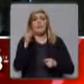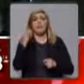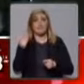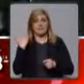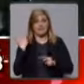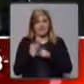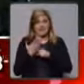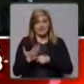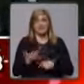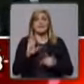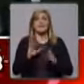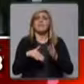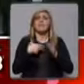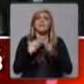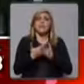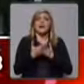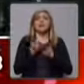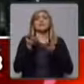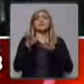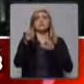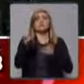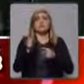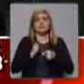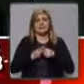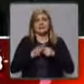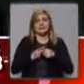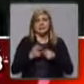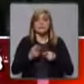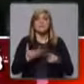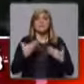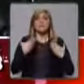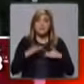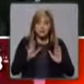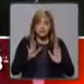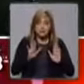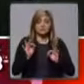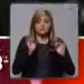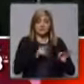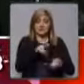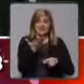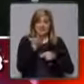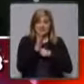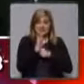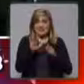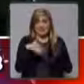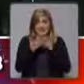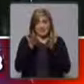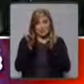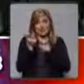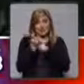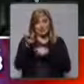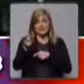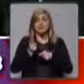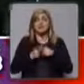certo modo, dar a mão à Grécia, não deixando, no entanto, que este exemplo, ou este dar a mão à Grécia,